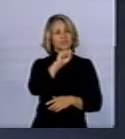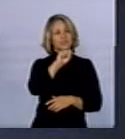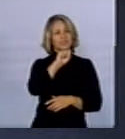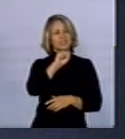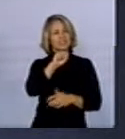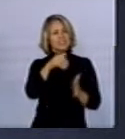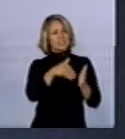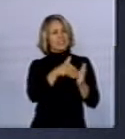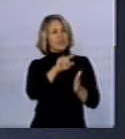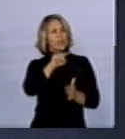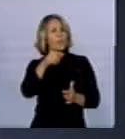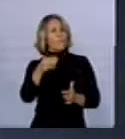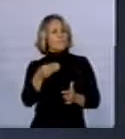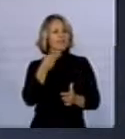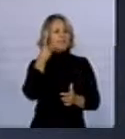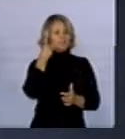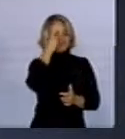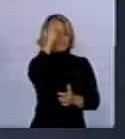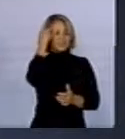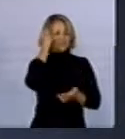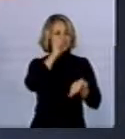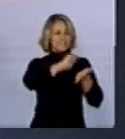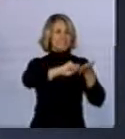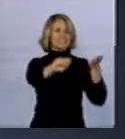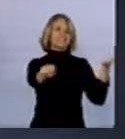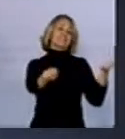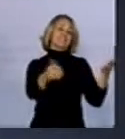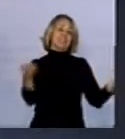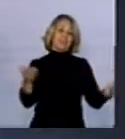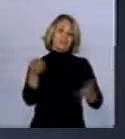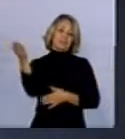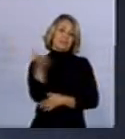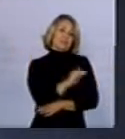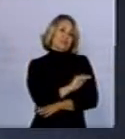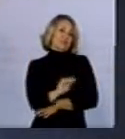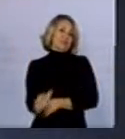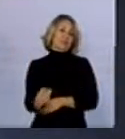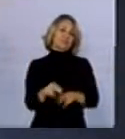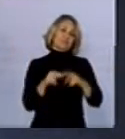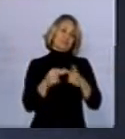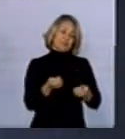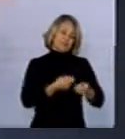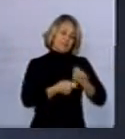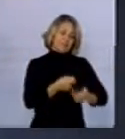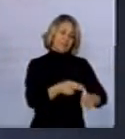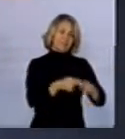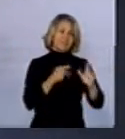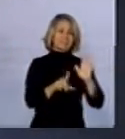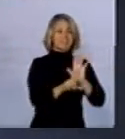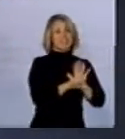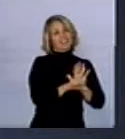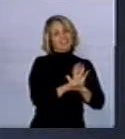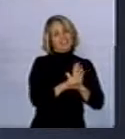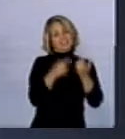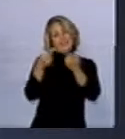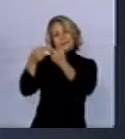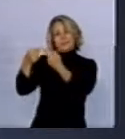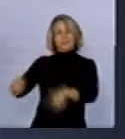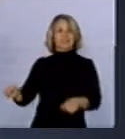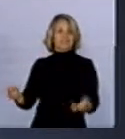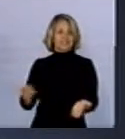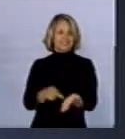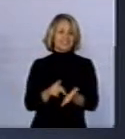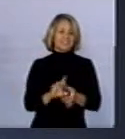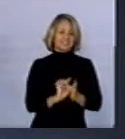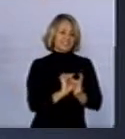a 1 milhão de assinantes que estão simplesmente sendo varridos do mercado por essa lei absolutamente contraditória.